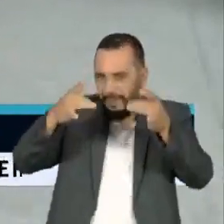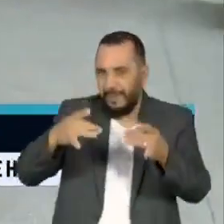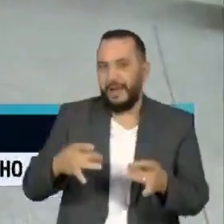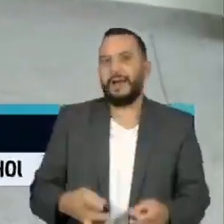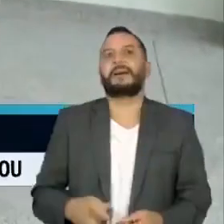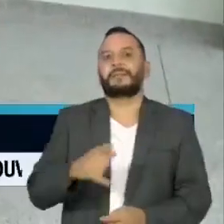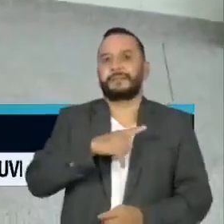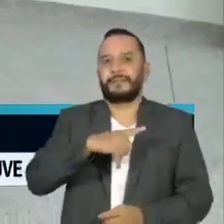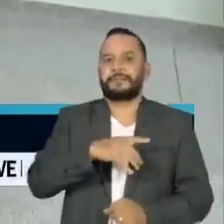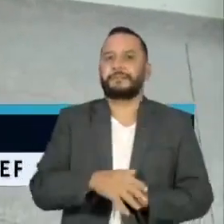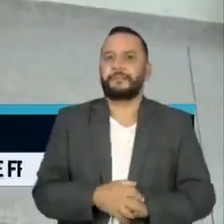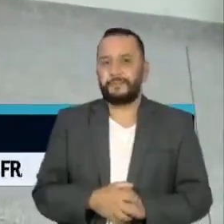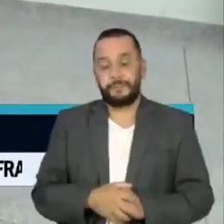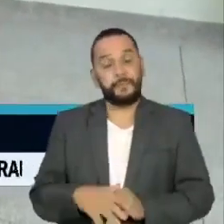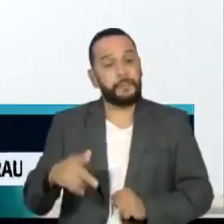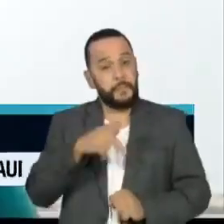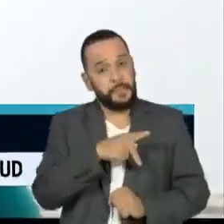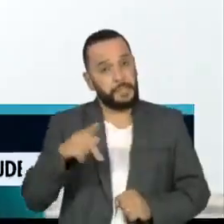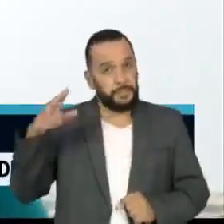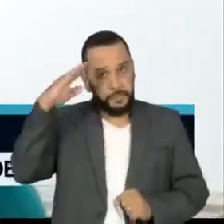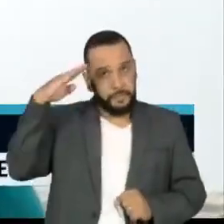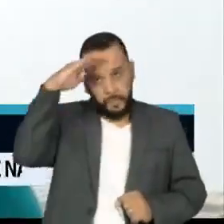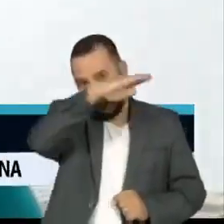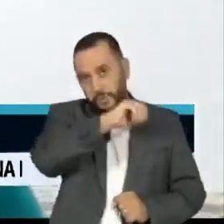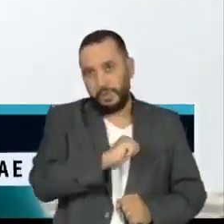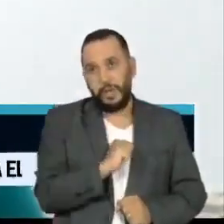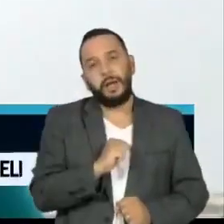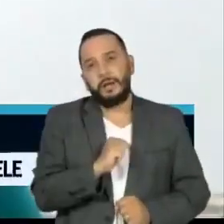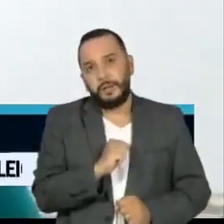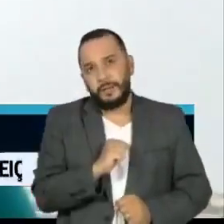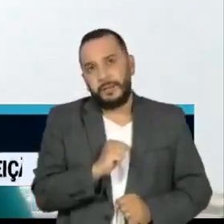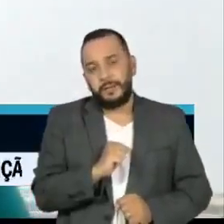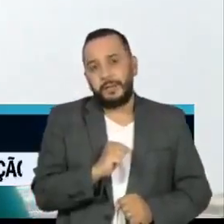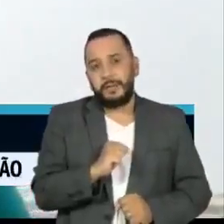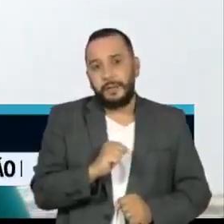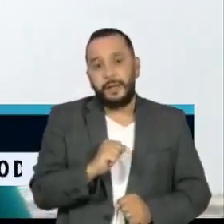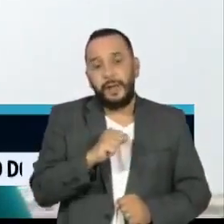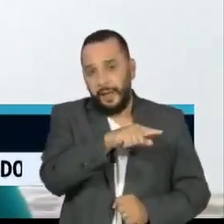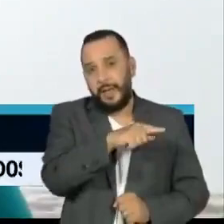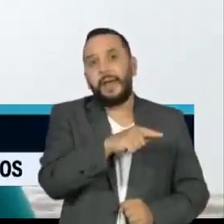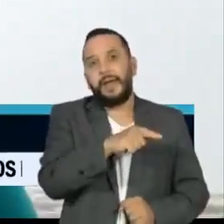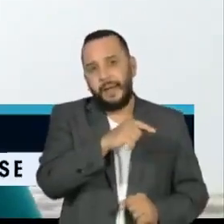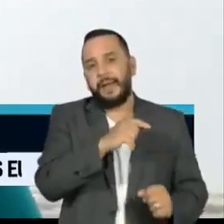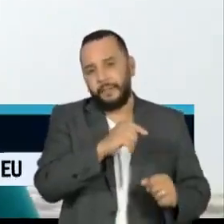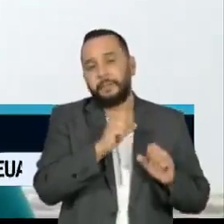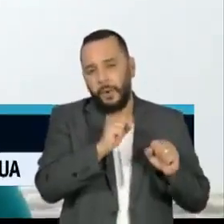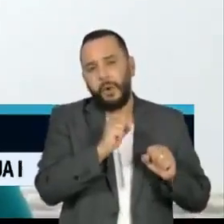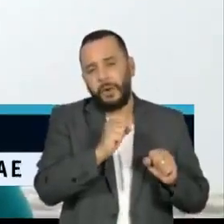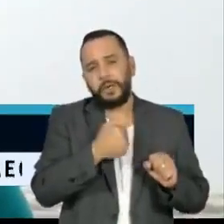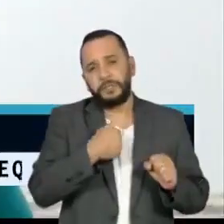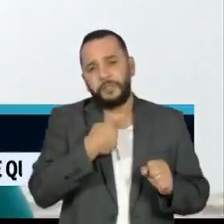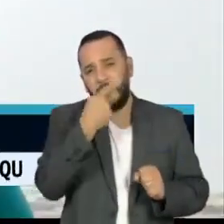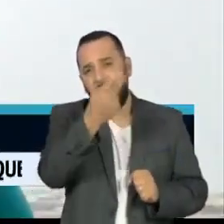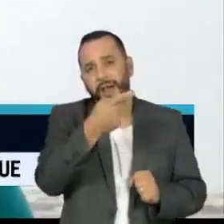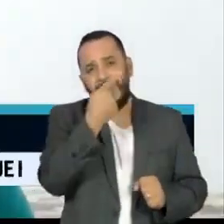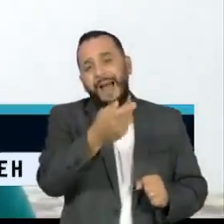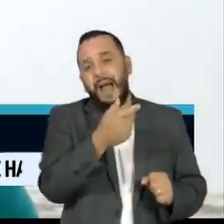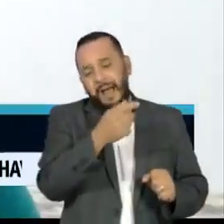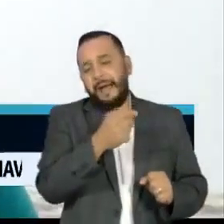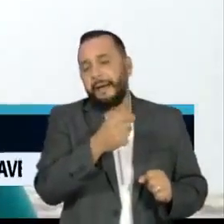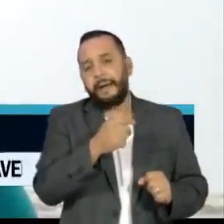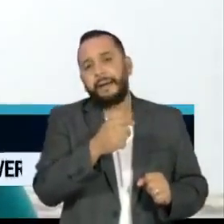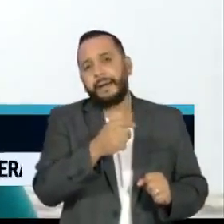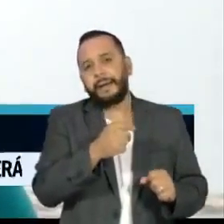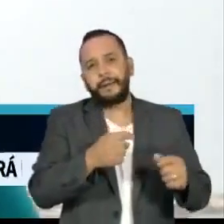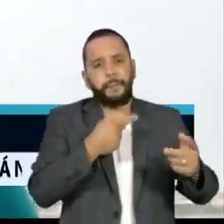eleição. O presidente Jair Bolsonaro pode incorrer ao crime de responsabilidade. Por quê? Porque ele incita